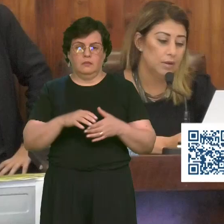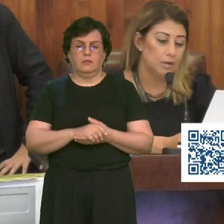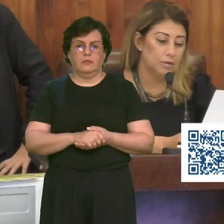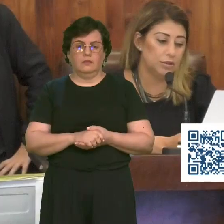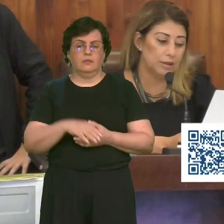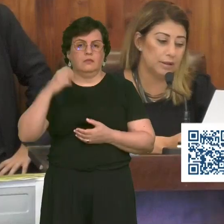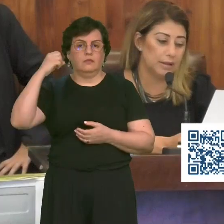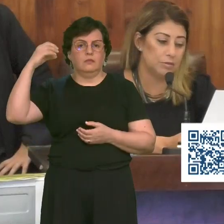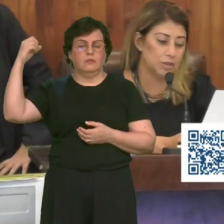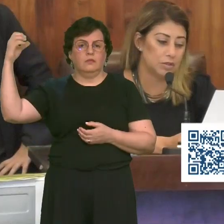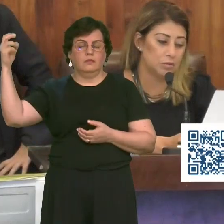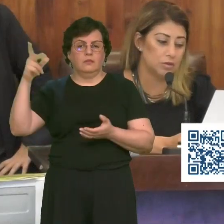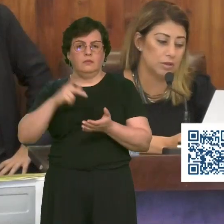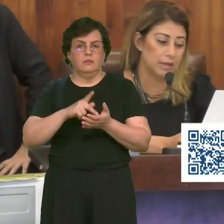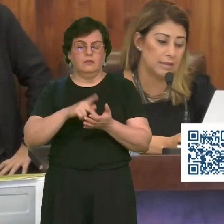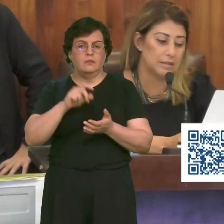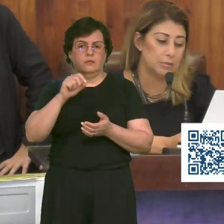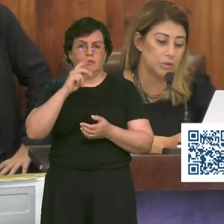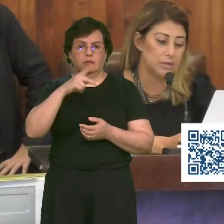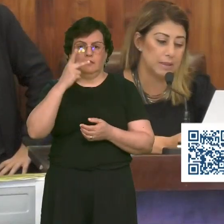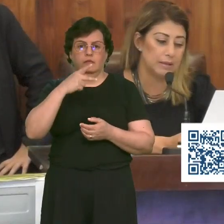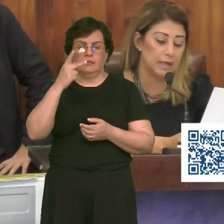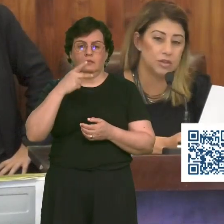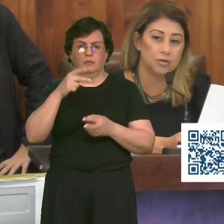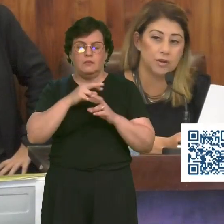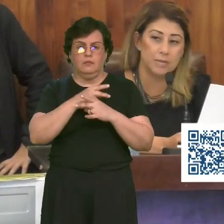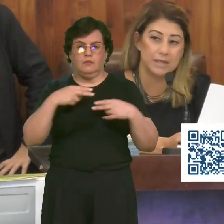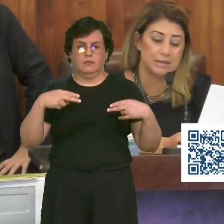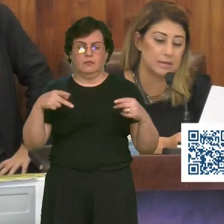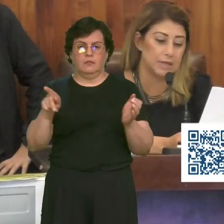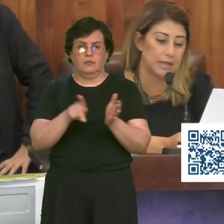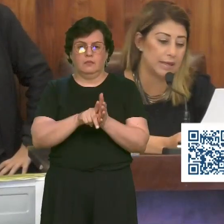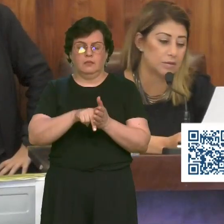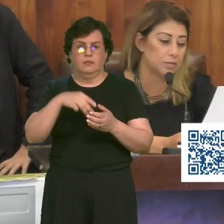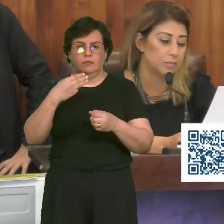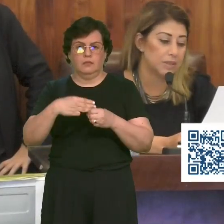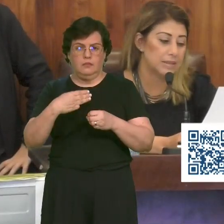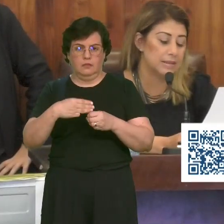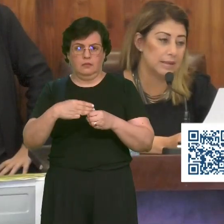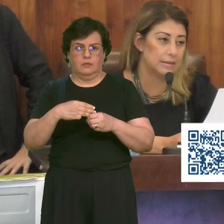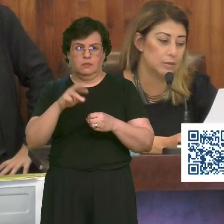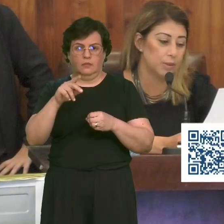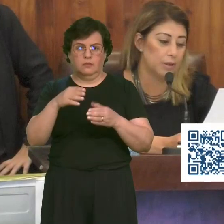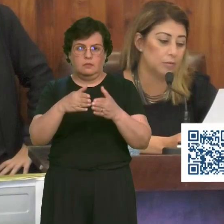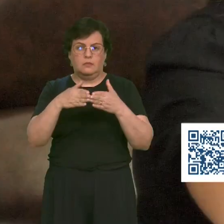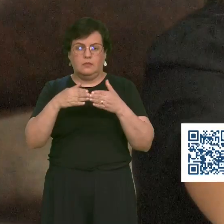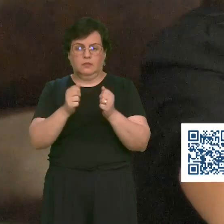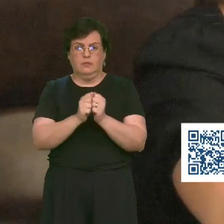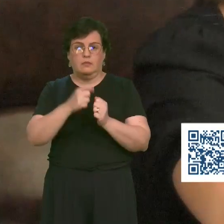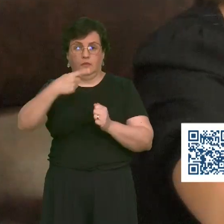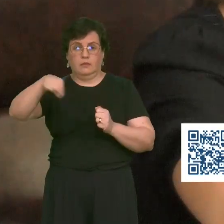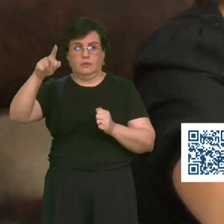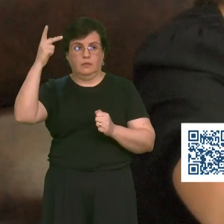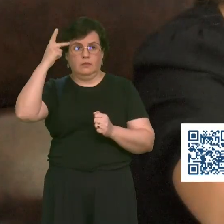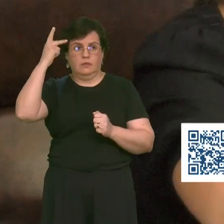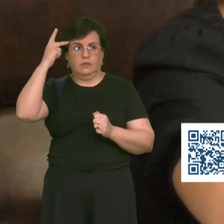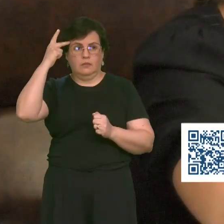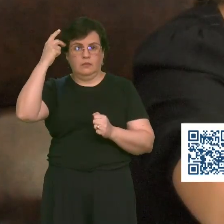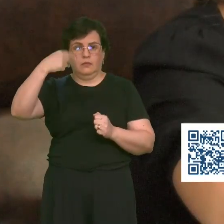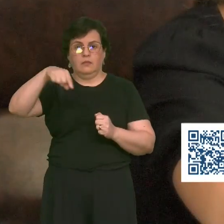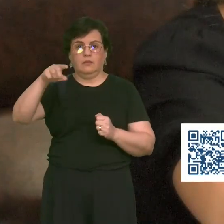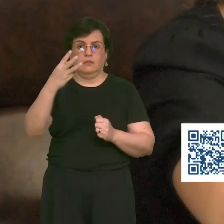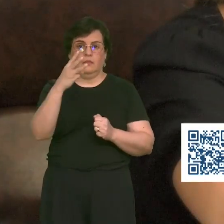onde trataremos de assuntos de interesse da municipalidade conforme requisição e anexo cidade de São Paulo saída dia